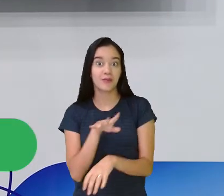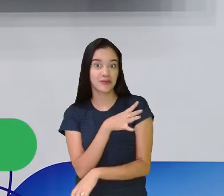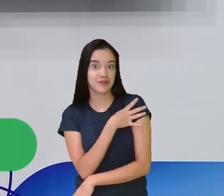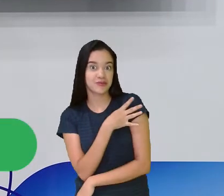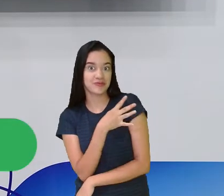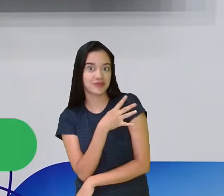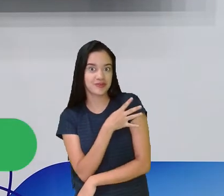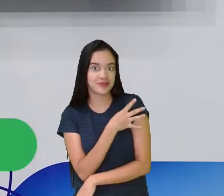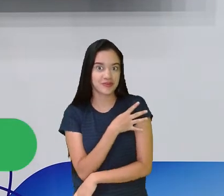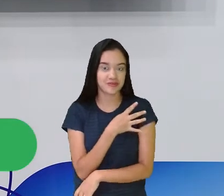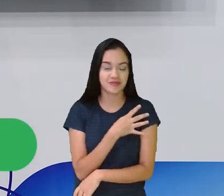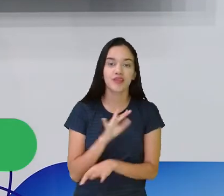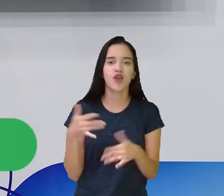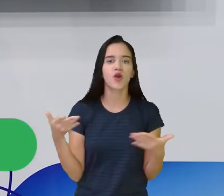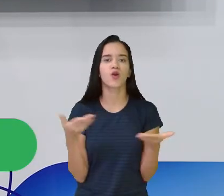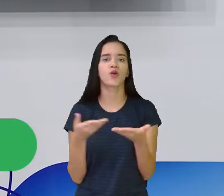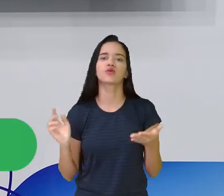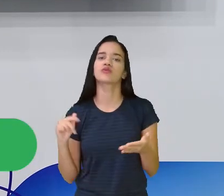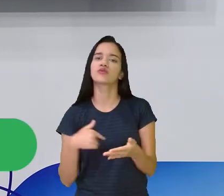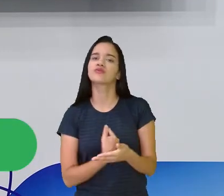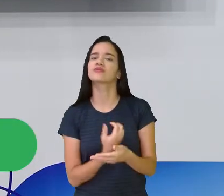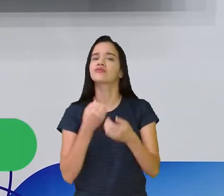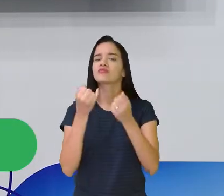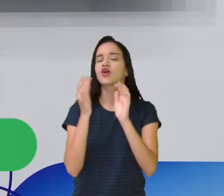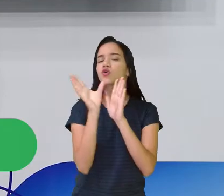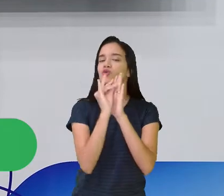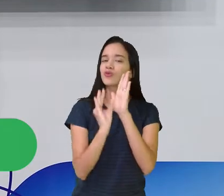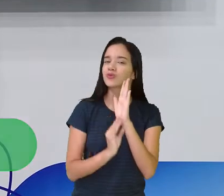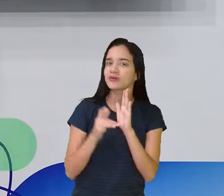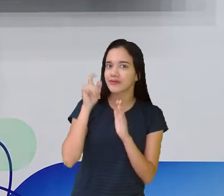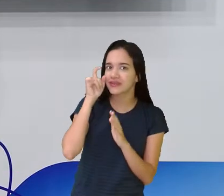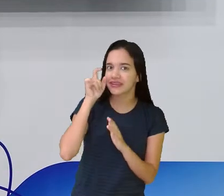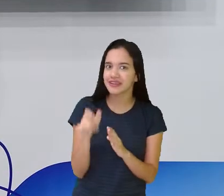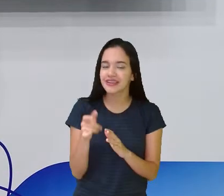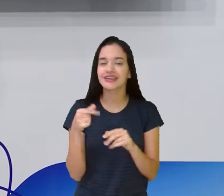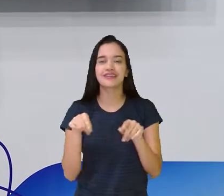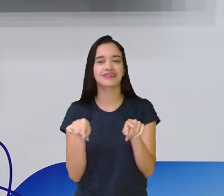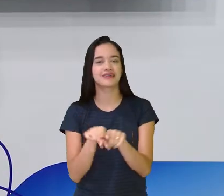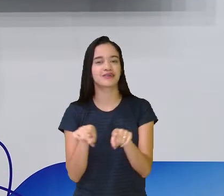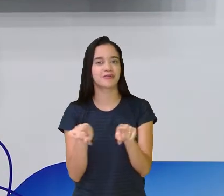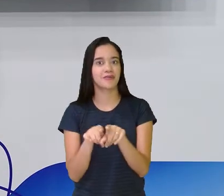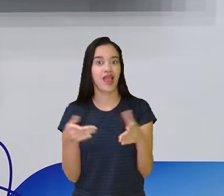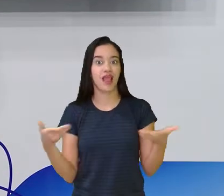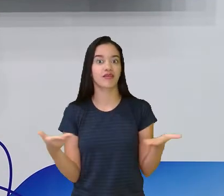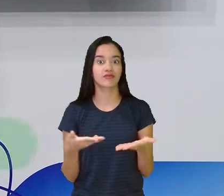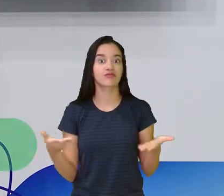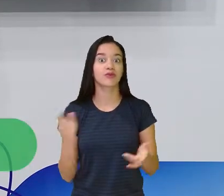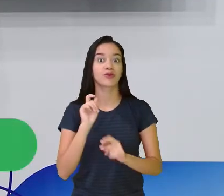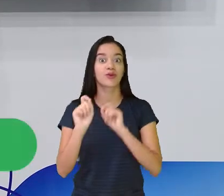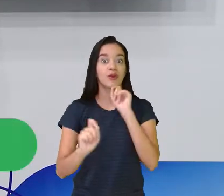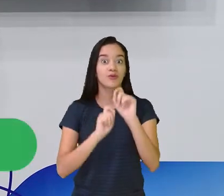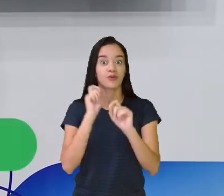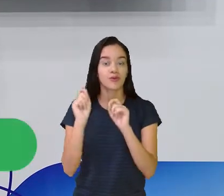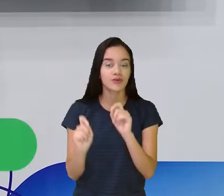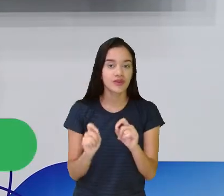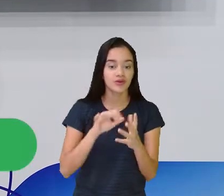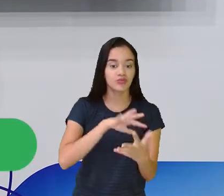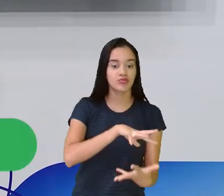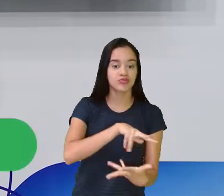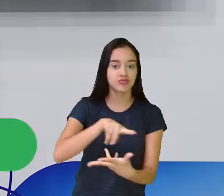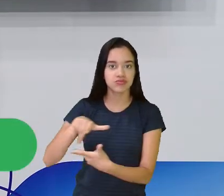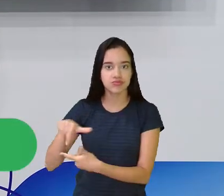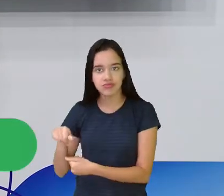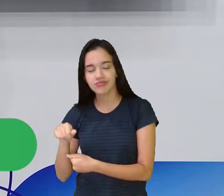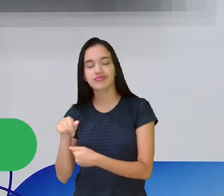quarto ano em Acelera. E hoje a gente vai falar de um conteúdo bem interessante e bem atual, que é o aquecimento global.